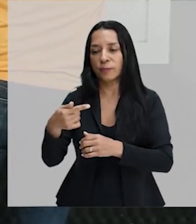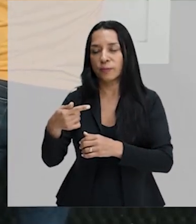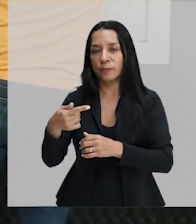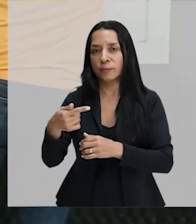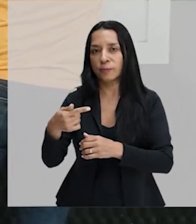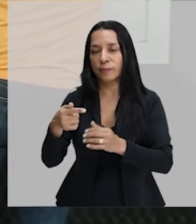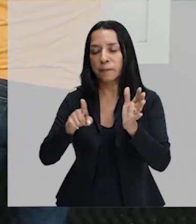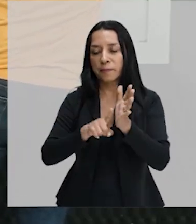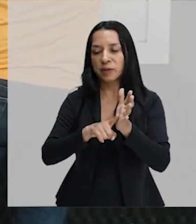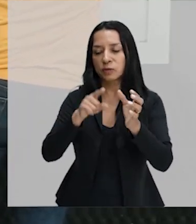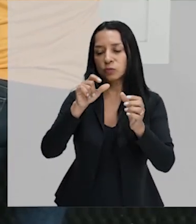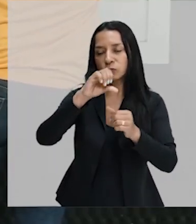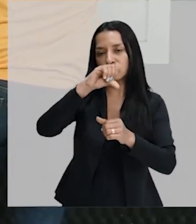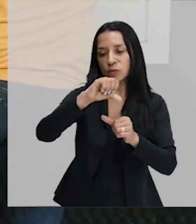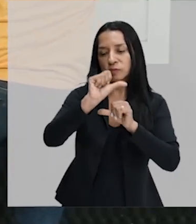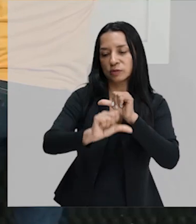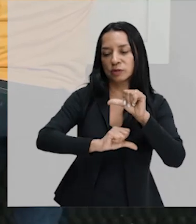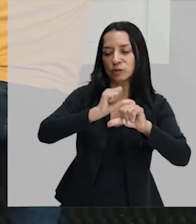ser 4,